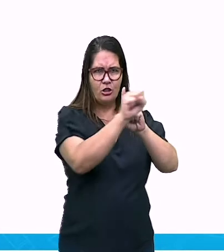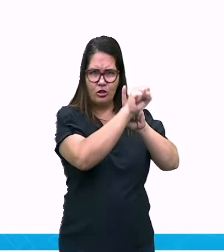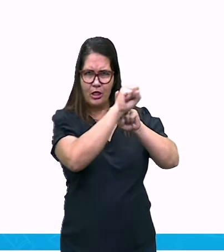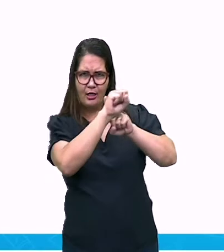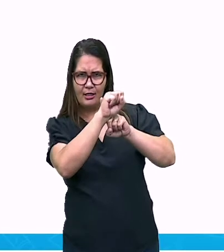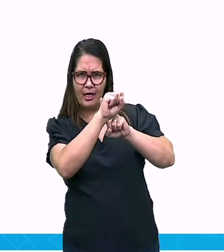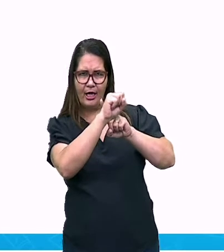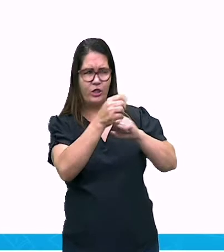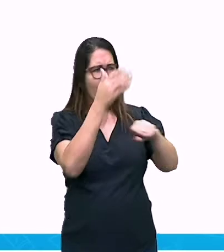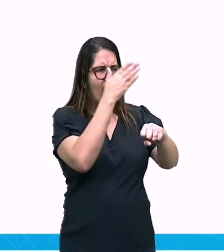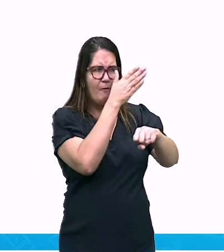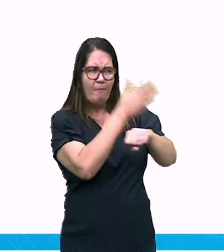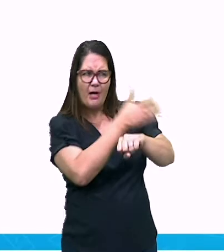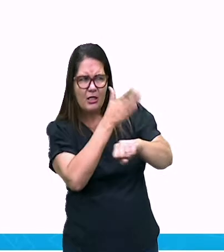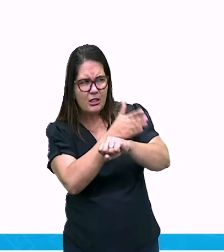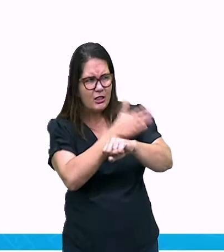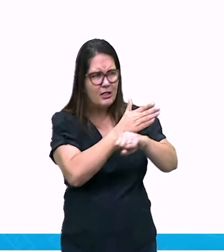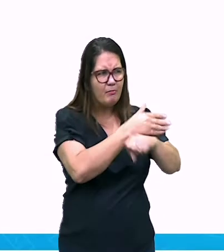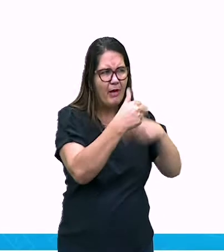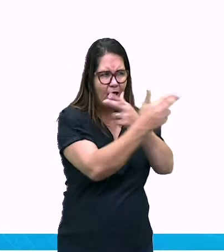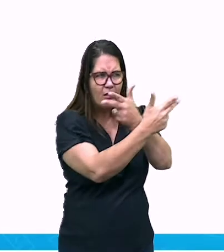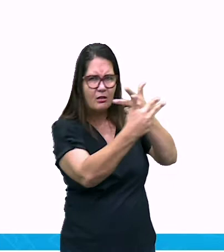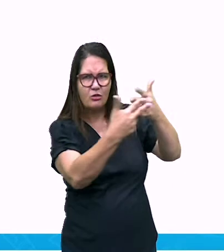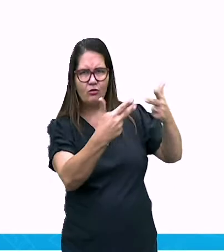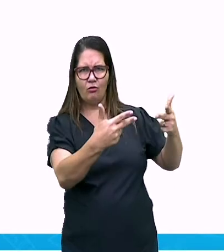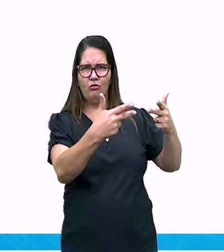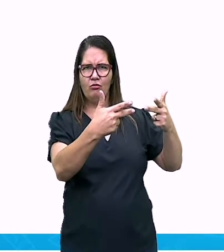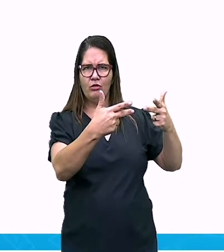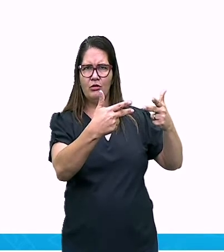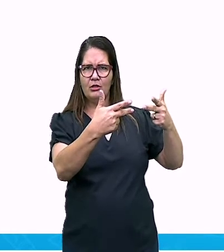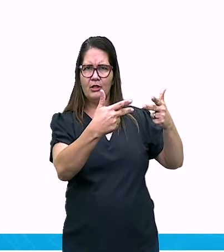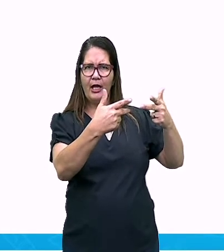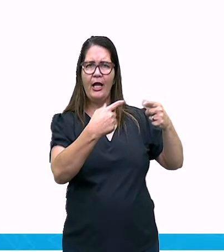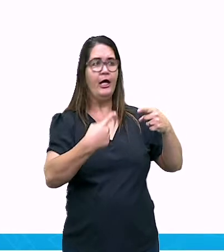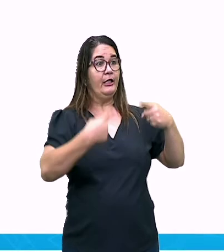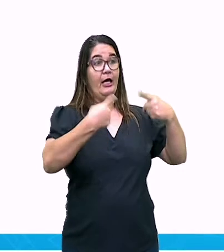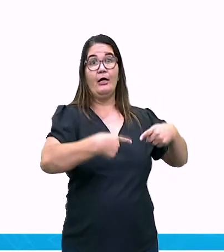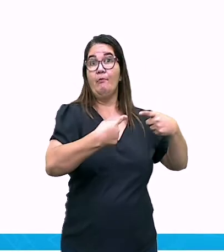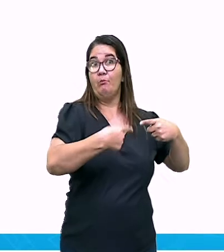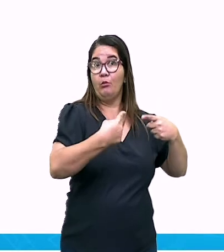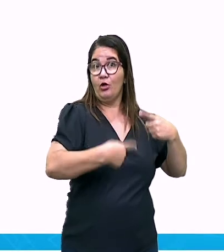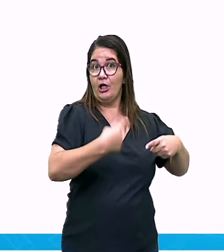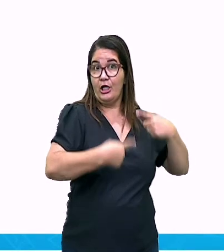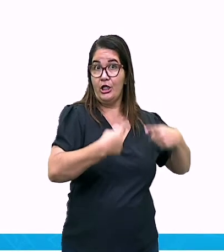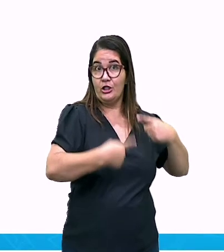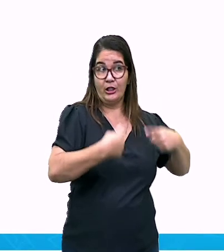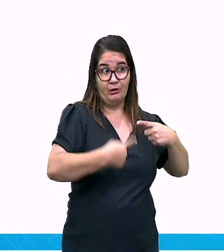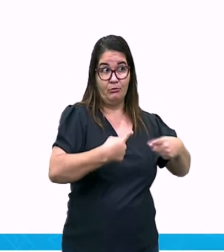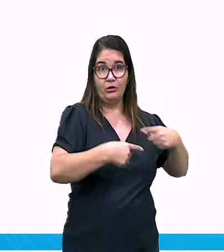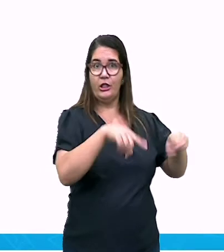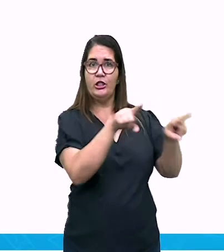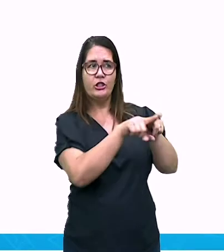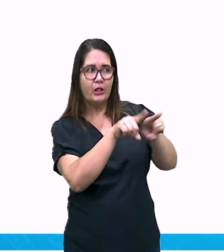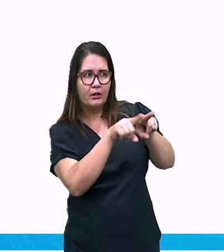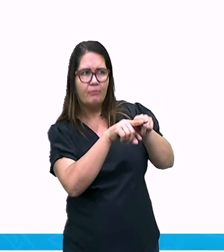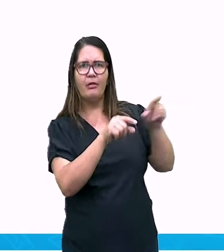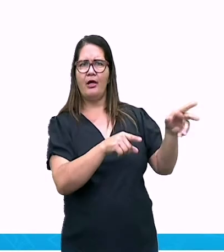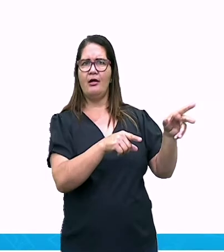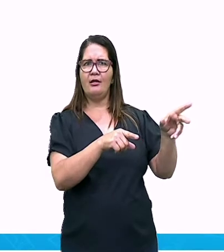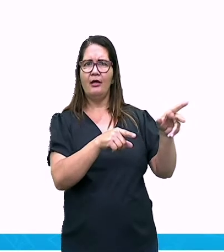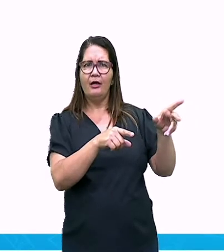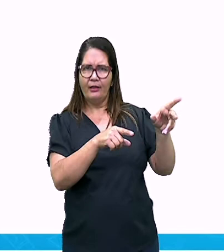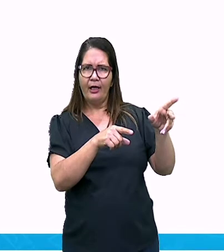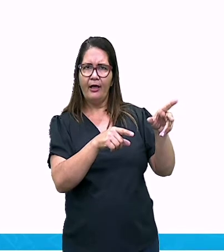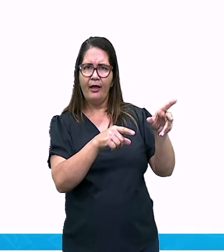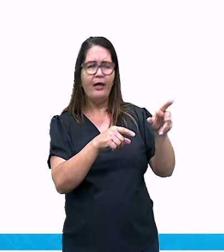têm necessidade, uma das outras, para continuar a espécie, buscar seus